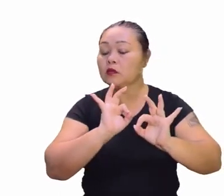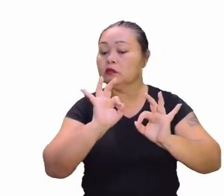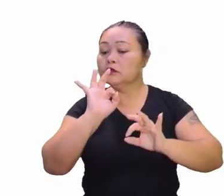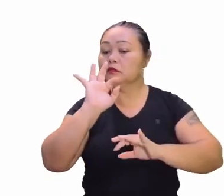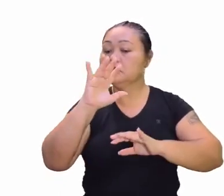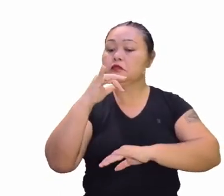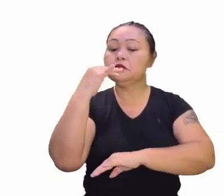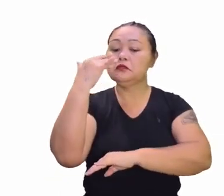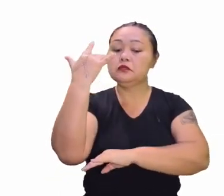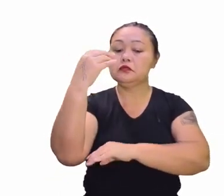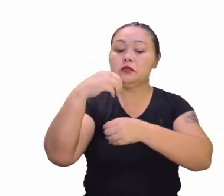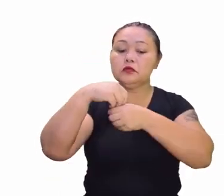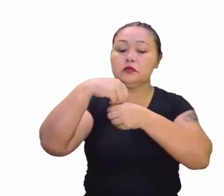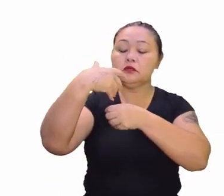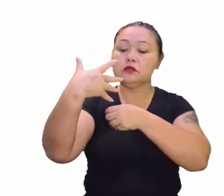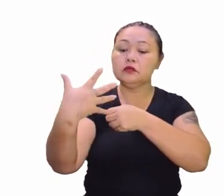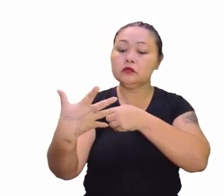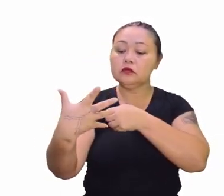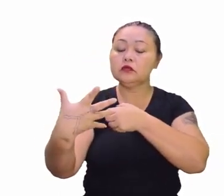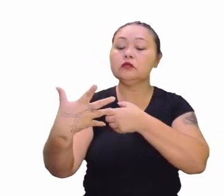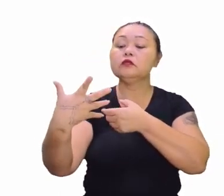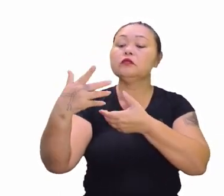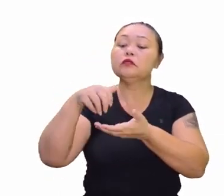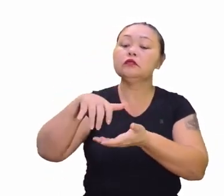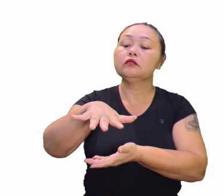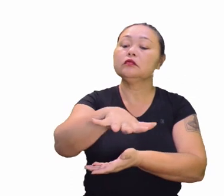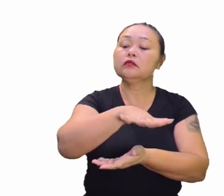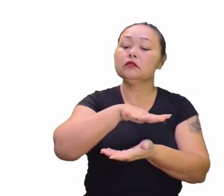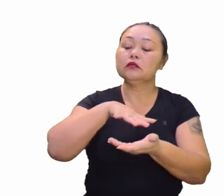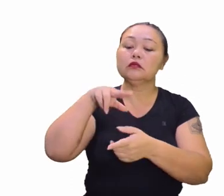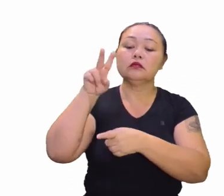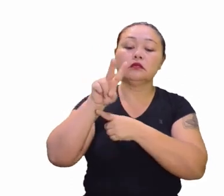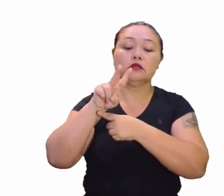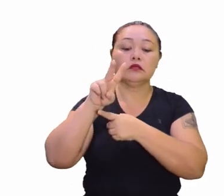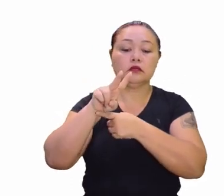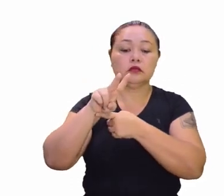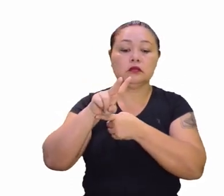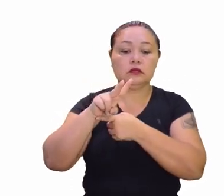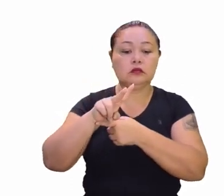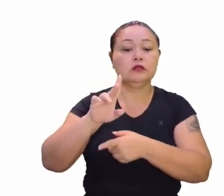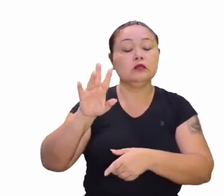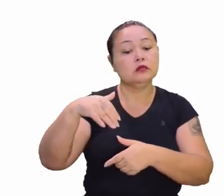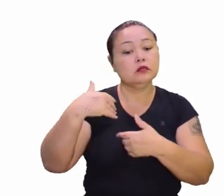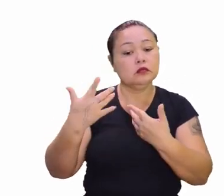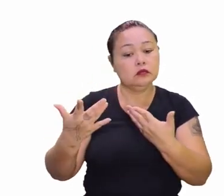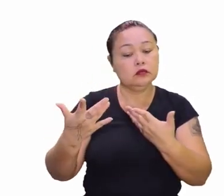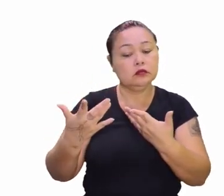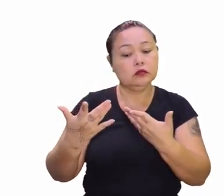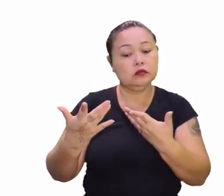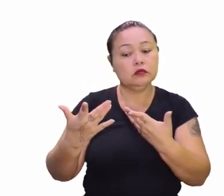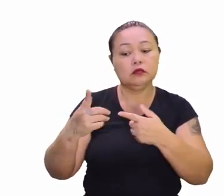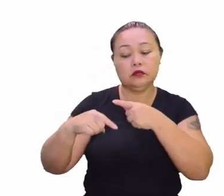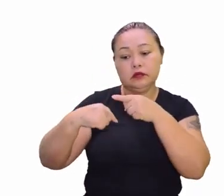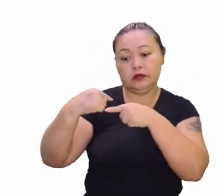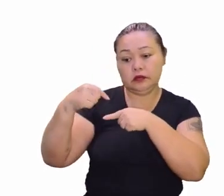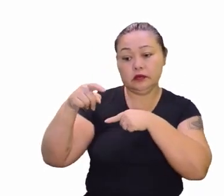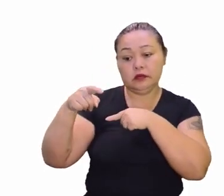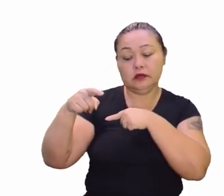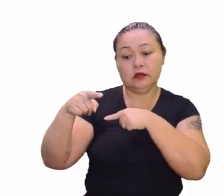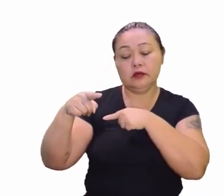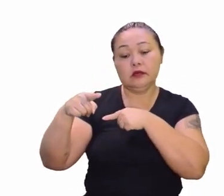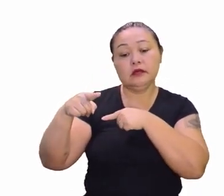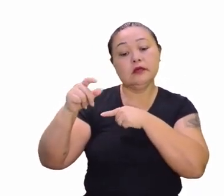desmatadas fora de áreas protegidas. Exatamente. Então, são